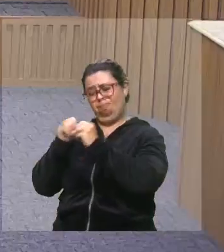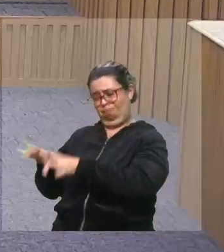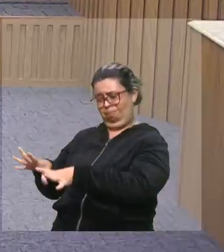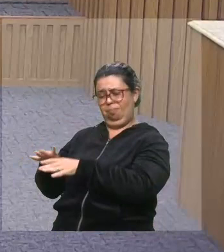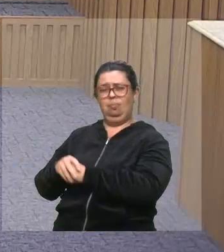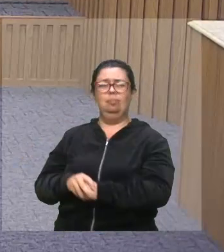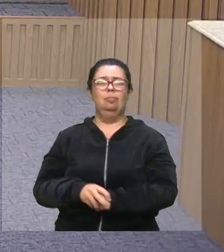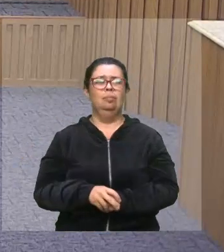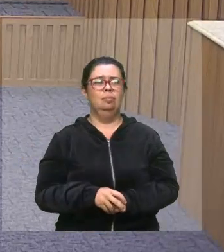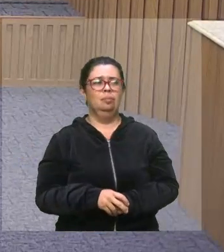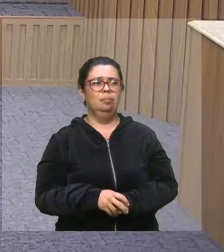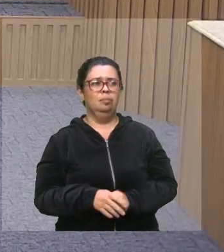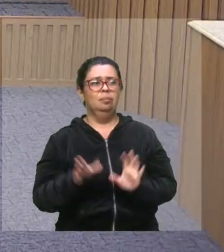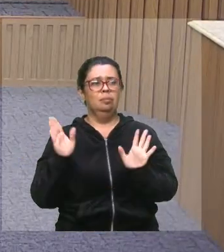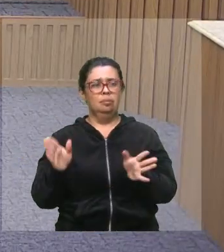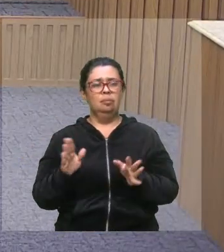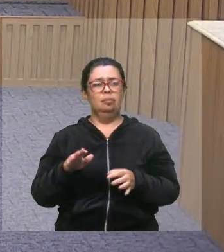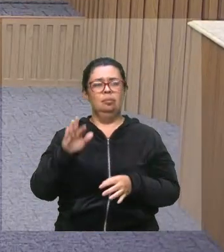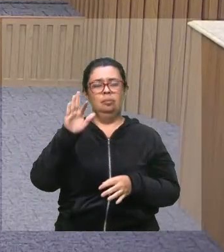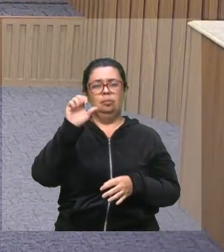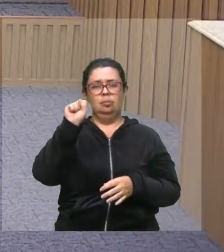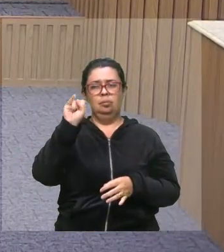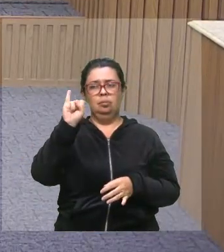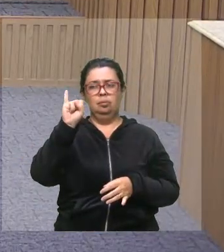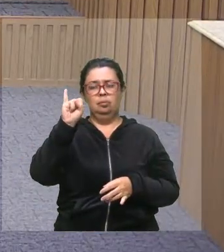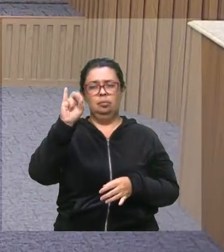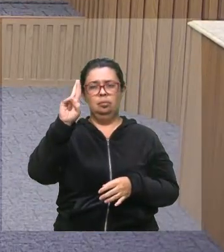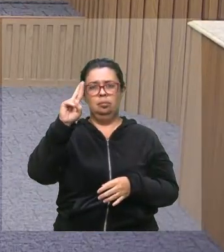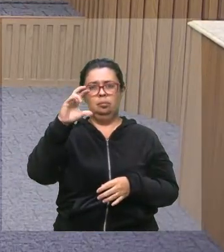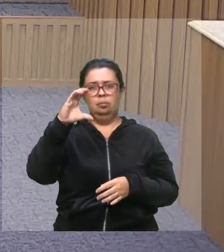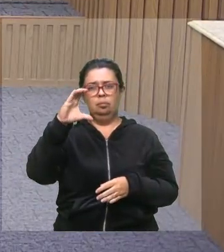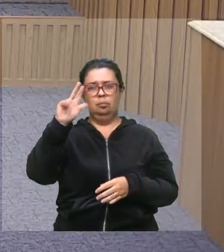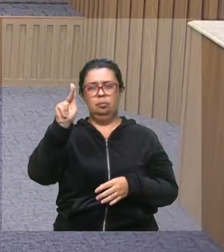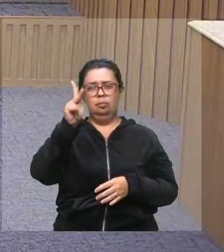palavra, senhor presidente. Com a palavra, o vereador Fernando Sirkia.